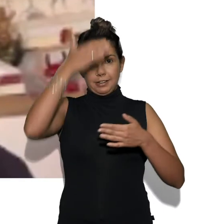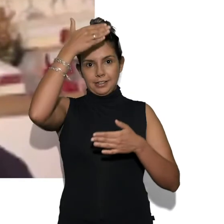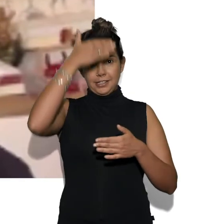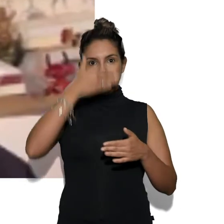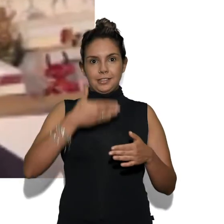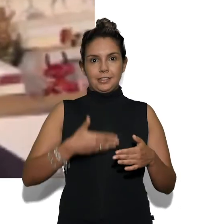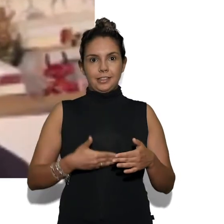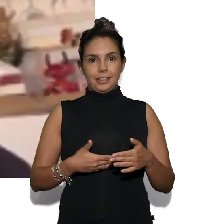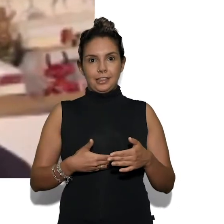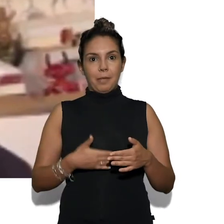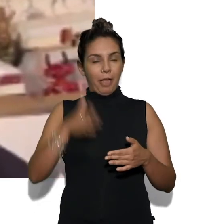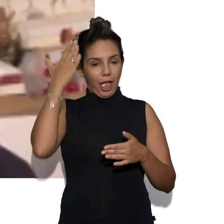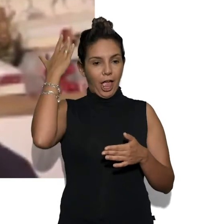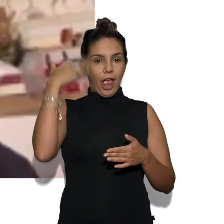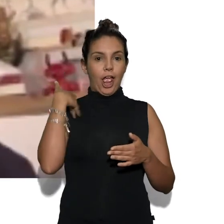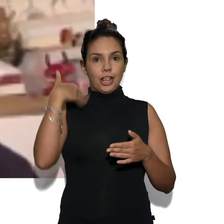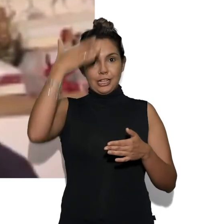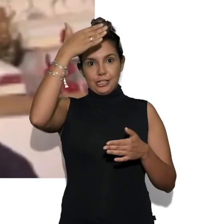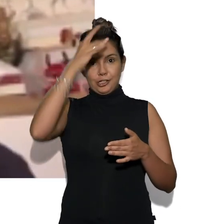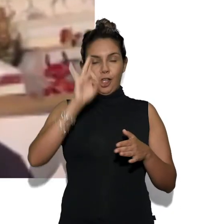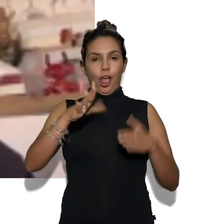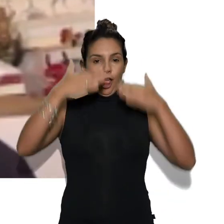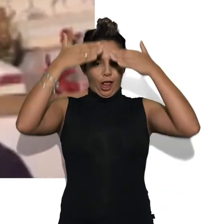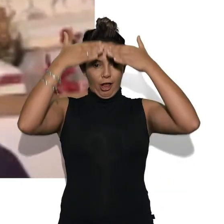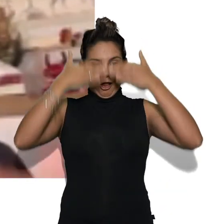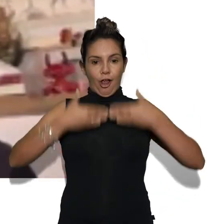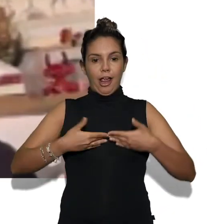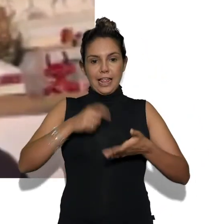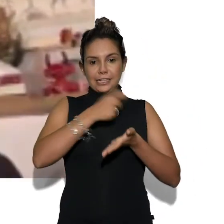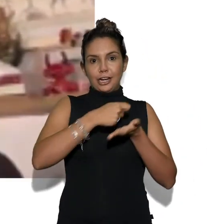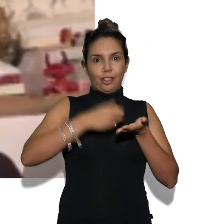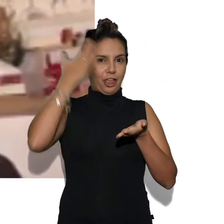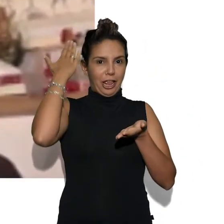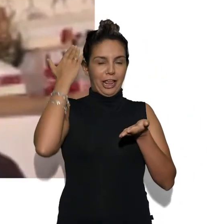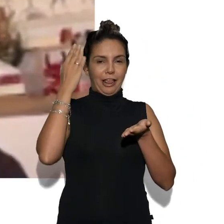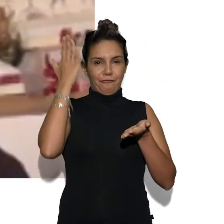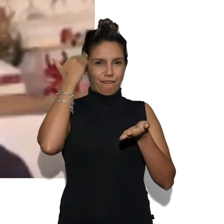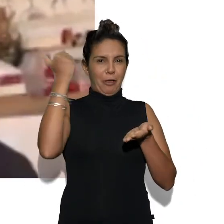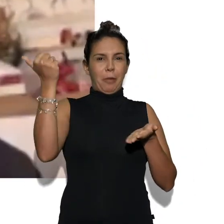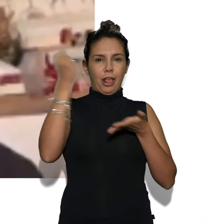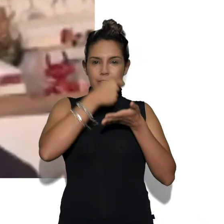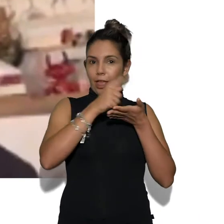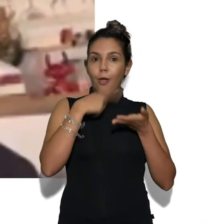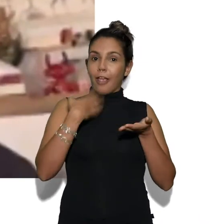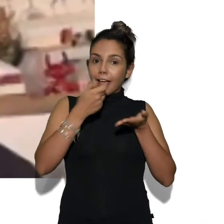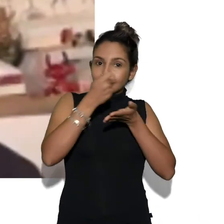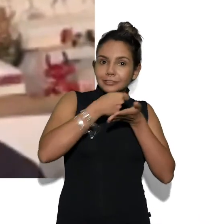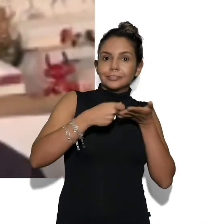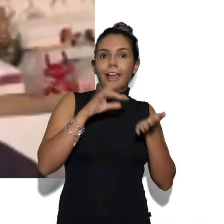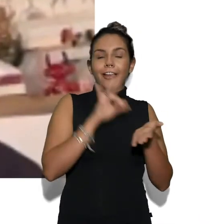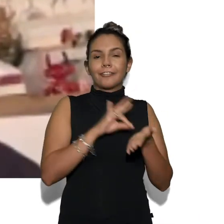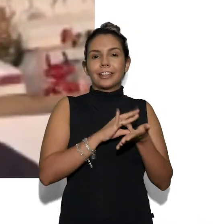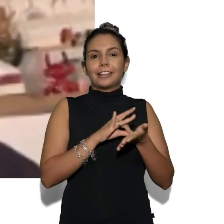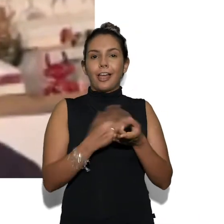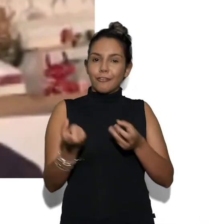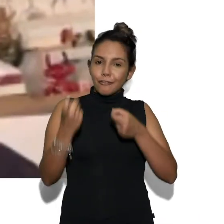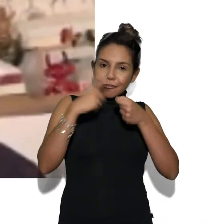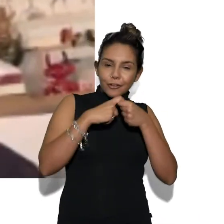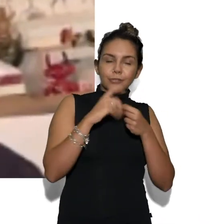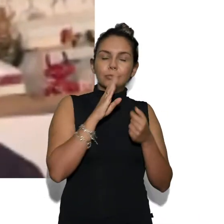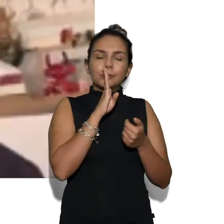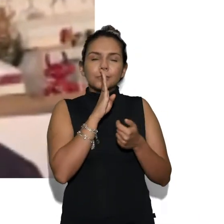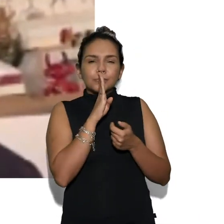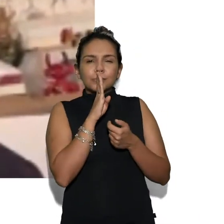estampa oficial de um escritor. E eu quero desfazer tudo isso, e quero de facto regressar